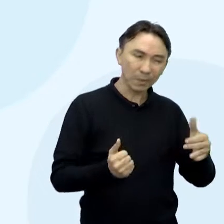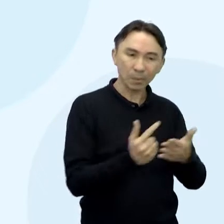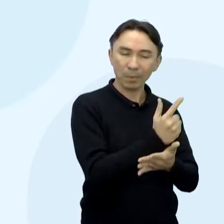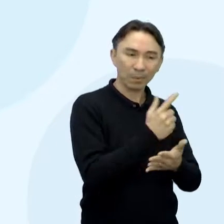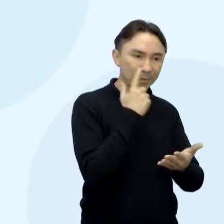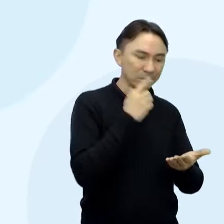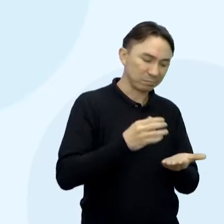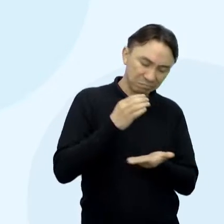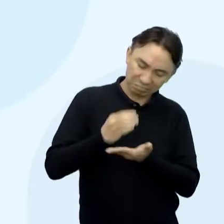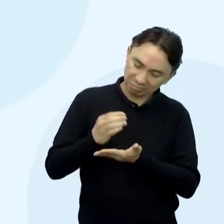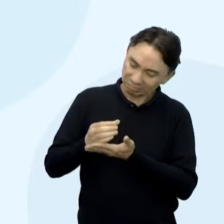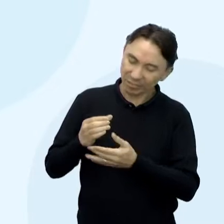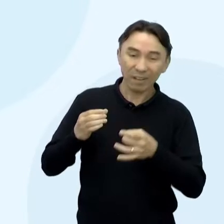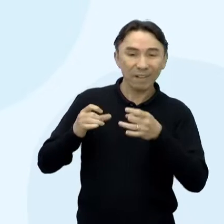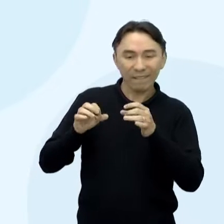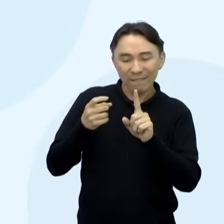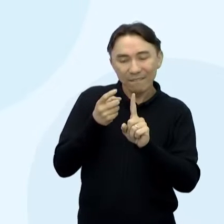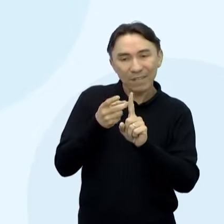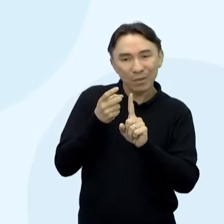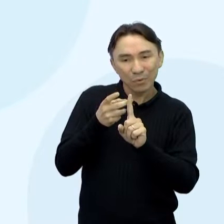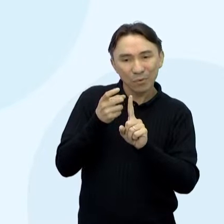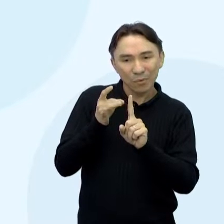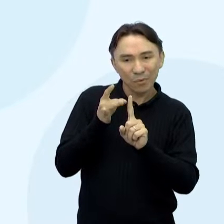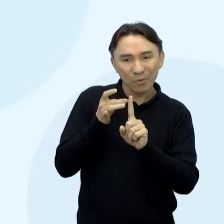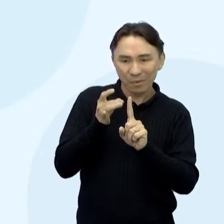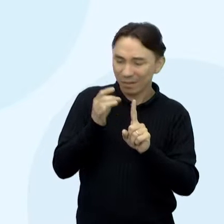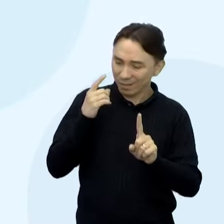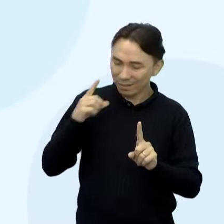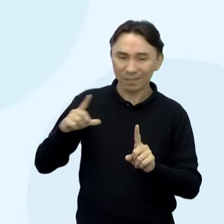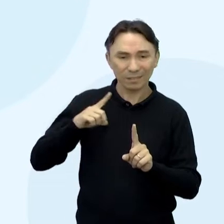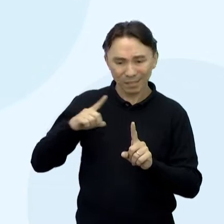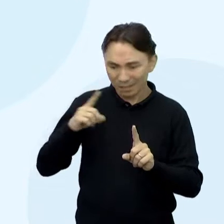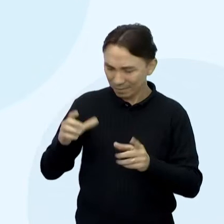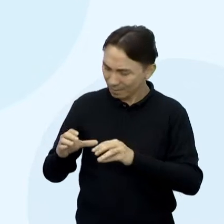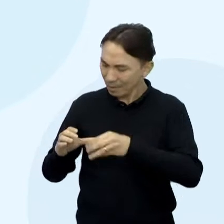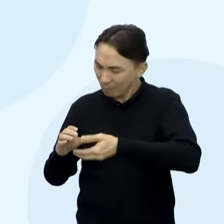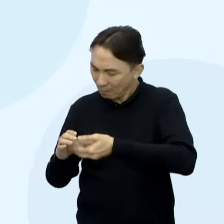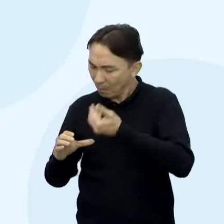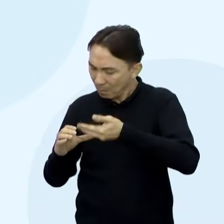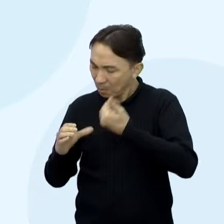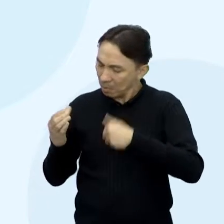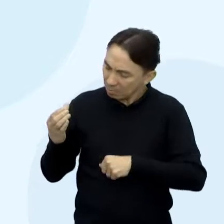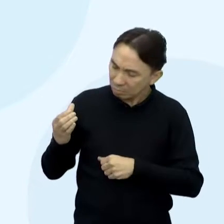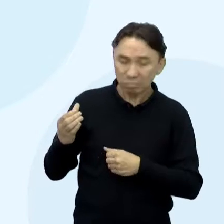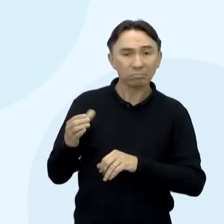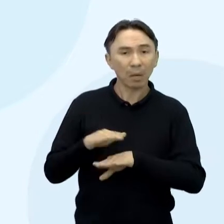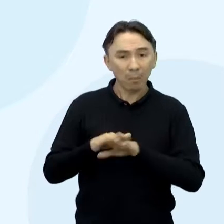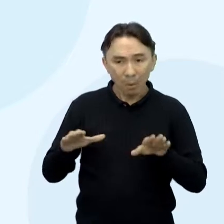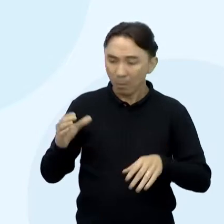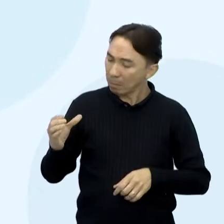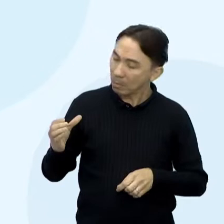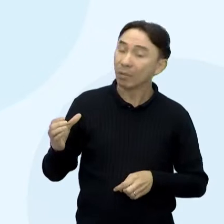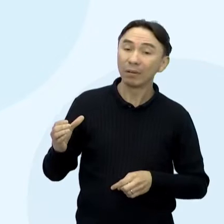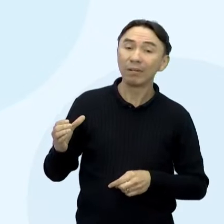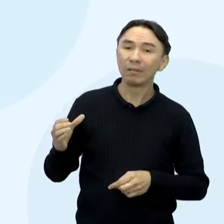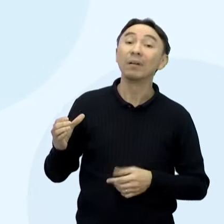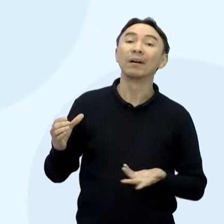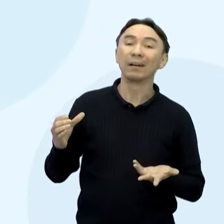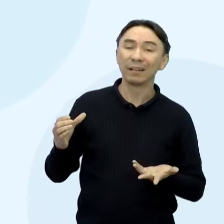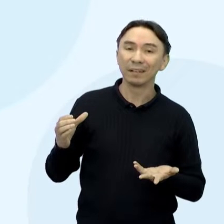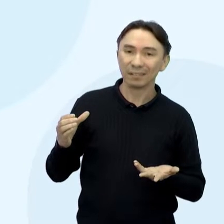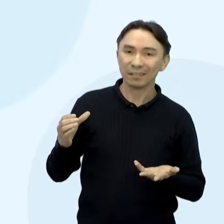tinha maionese, algum outro alimento, acabou aquele alimento que tinha ali, o que você faz com o pote de vidro? Joga